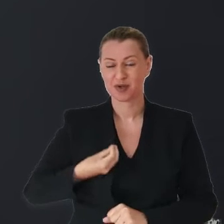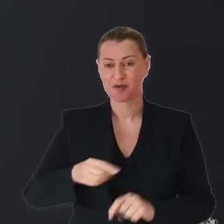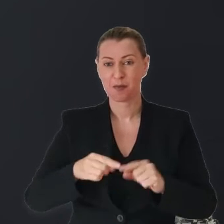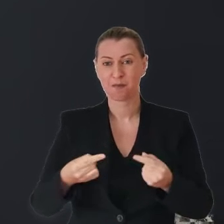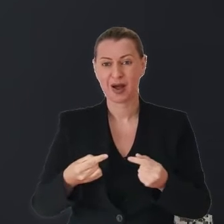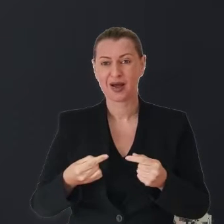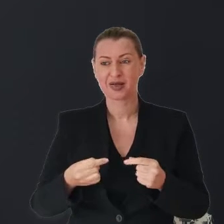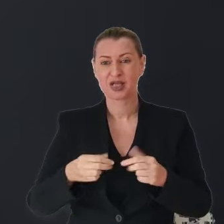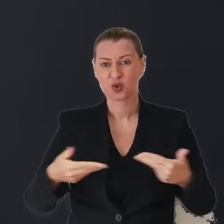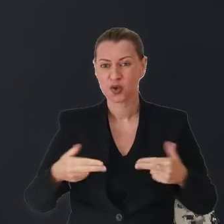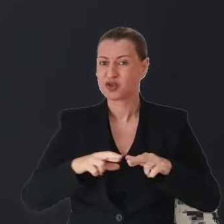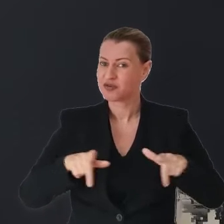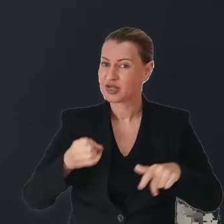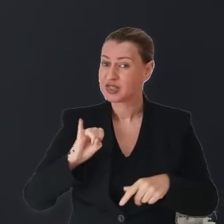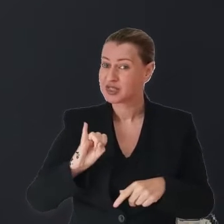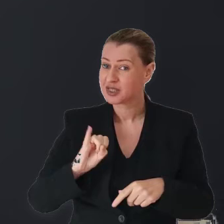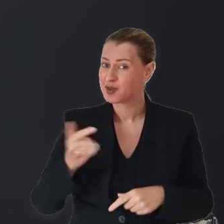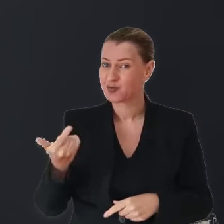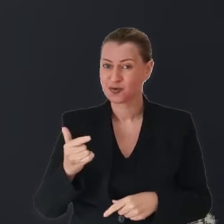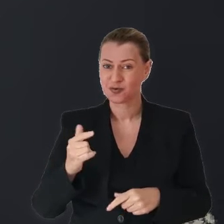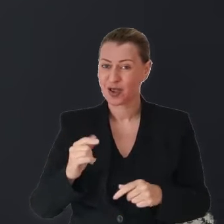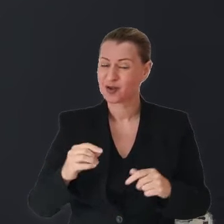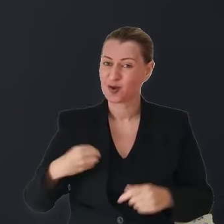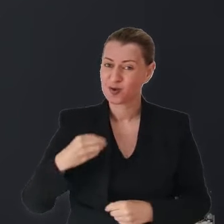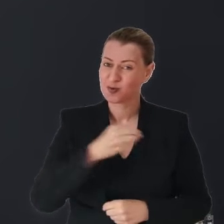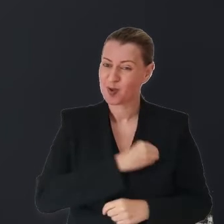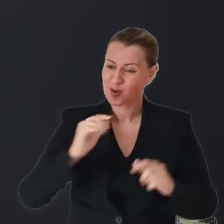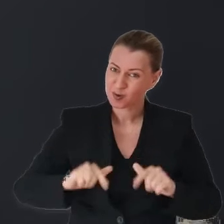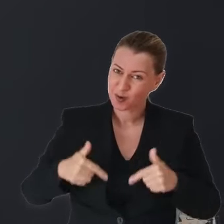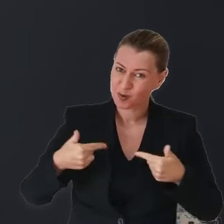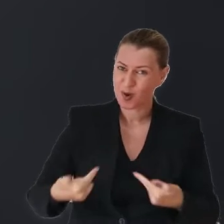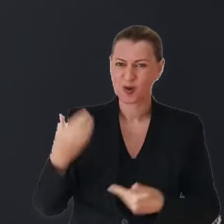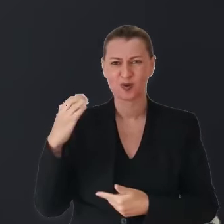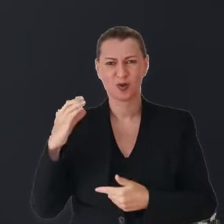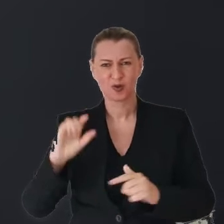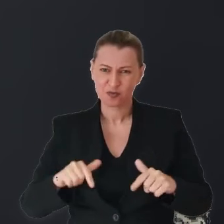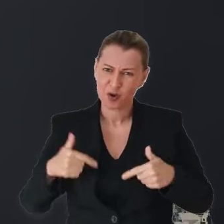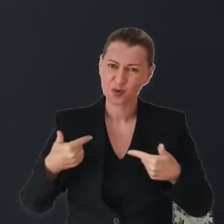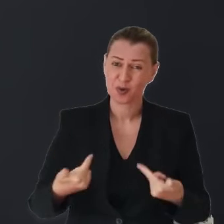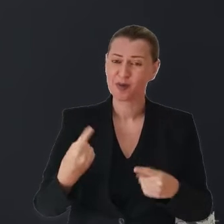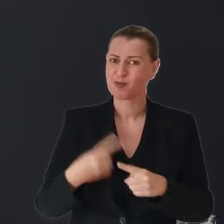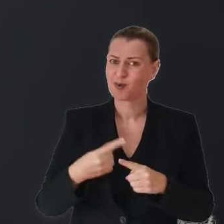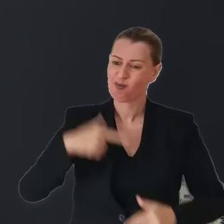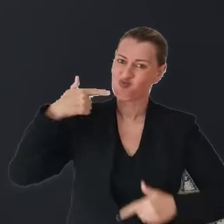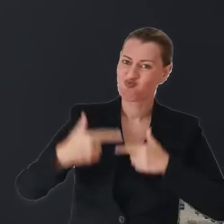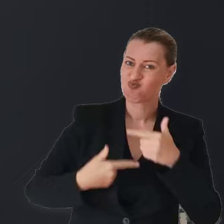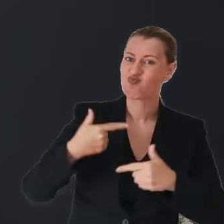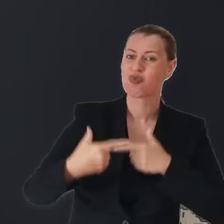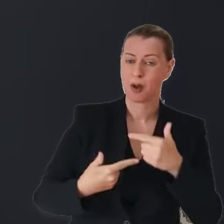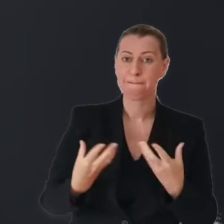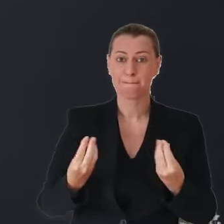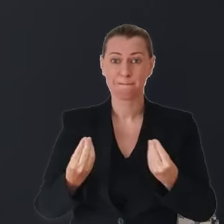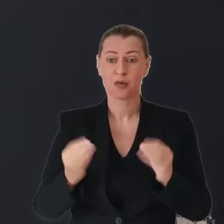teriam sido muito diferentes se não fosse a atuação dos nossos médicos e cientistas, que além de sobrecarregarem suas rotinas, se